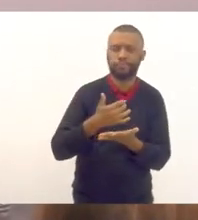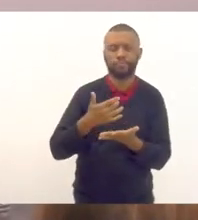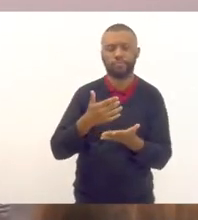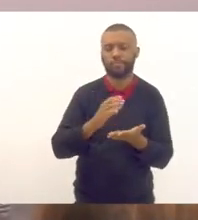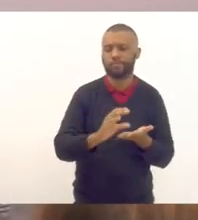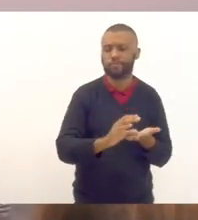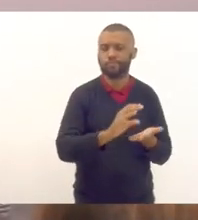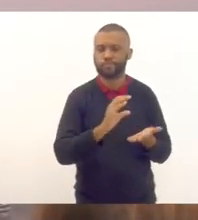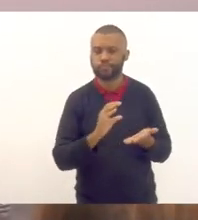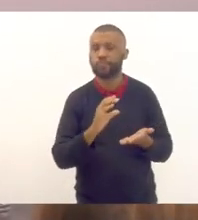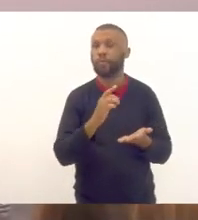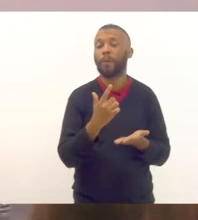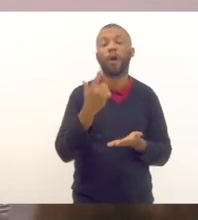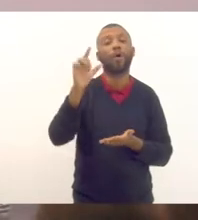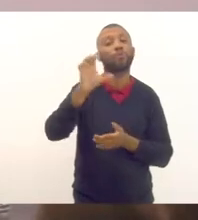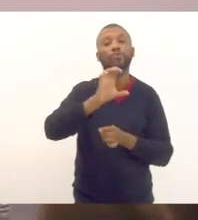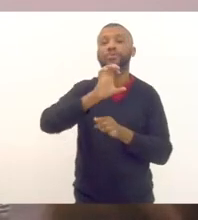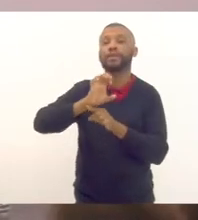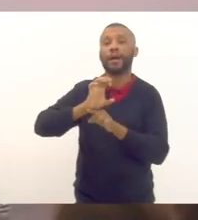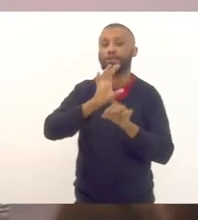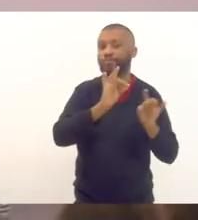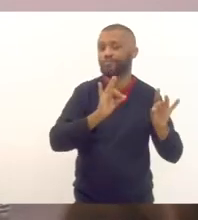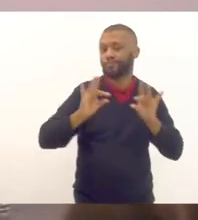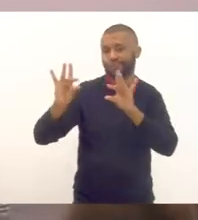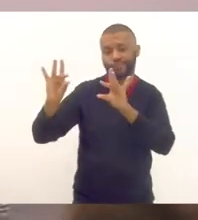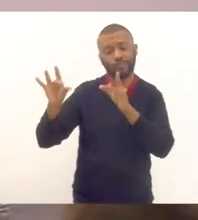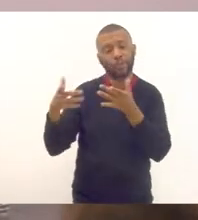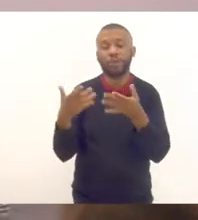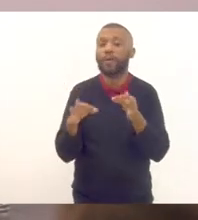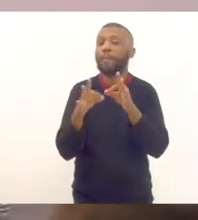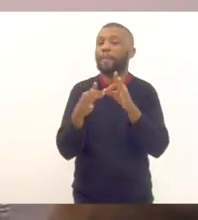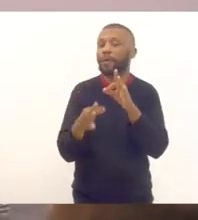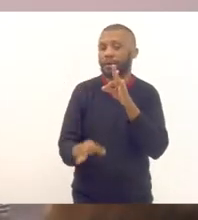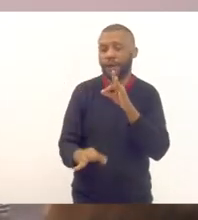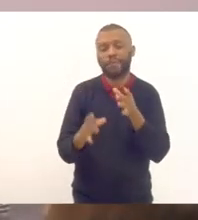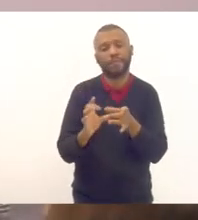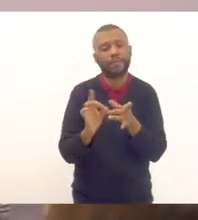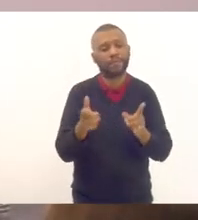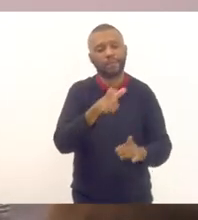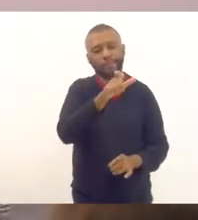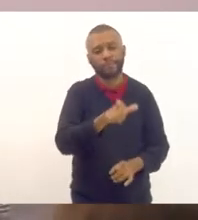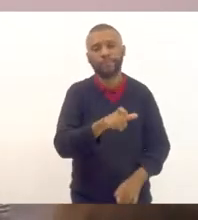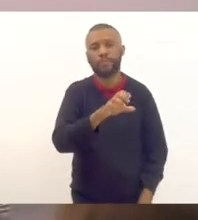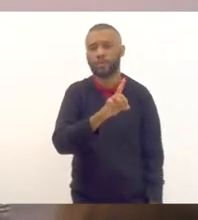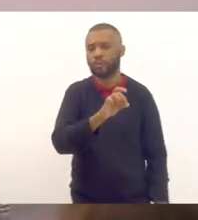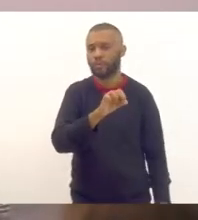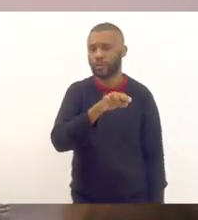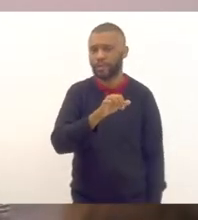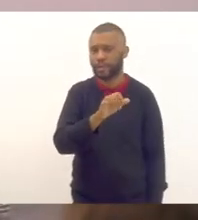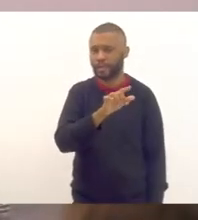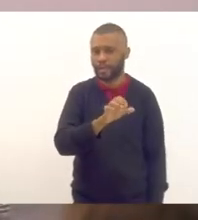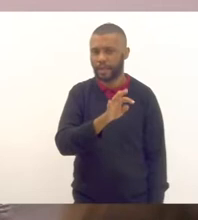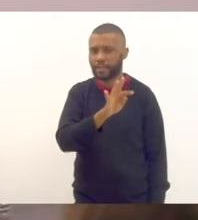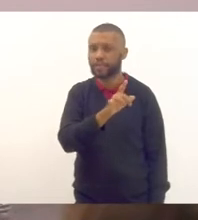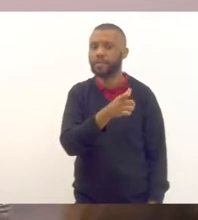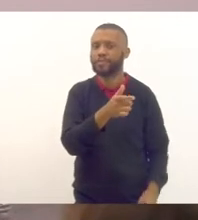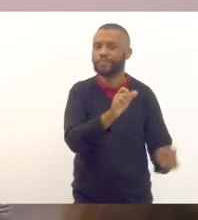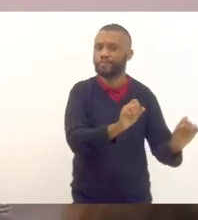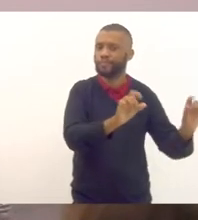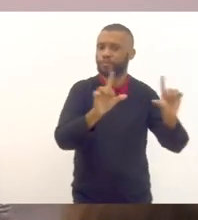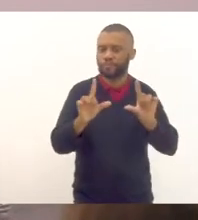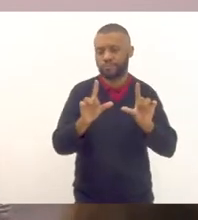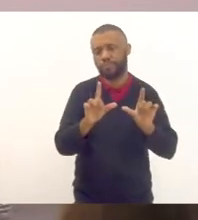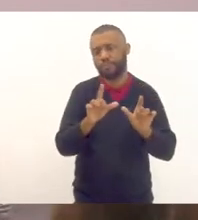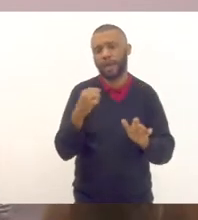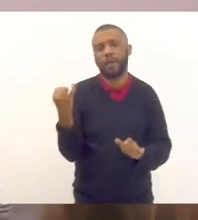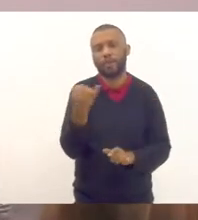eu não vou me alongar, vou deixar o Donizete seguir com a apresentação, mas é muito importante poder contar com a consciência